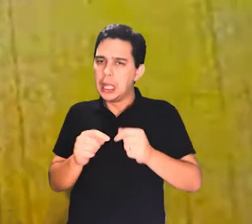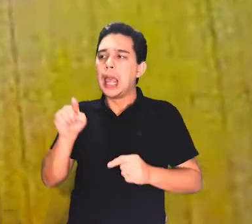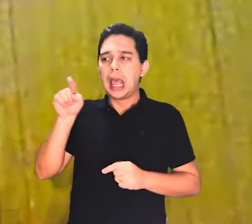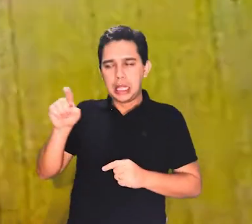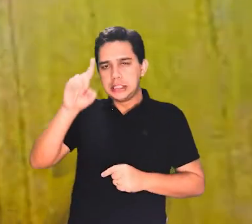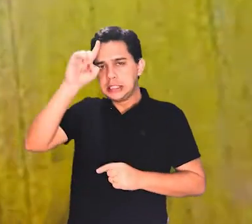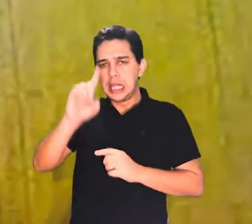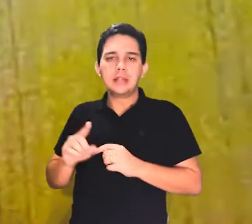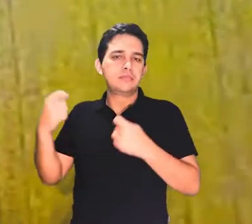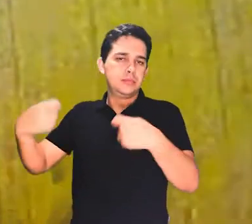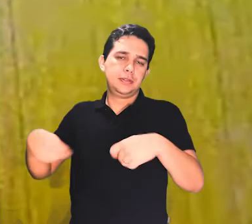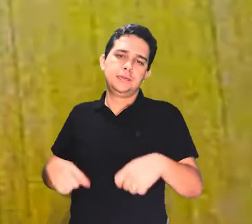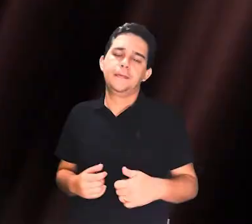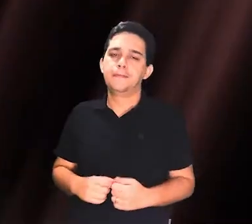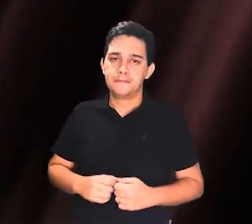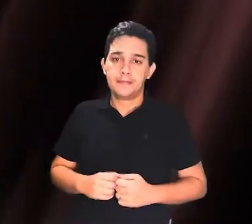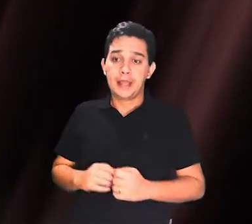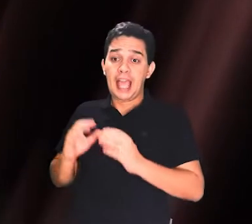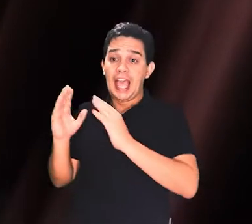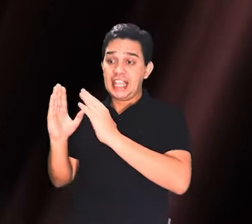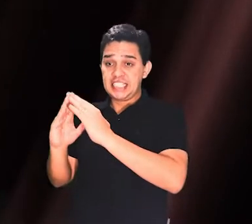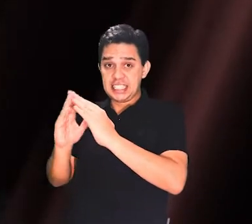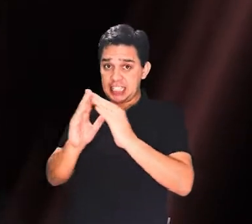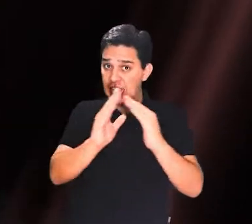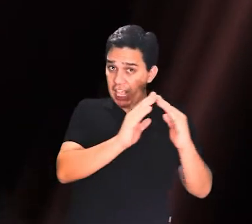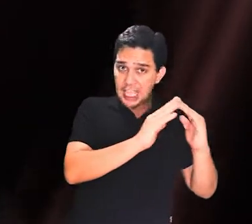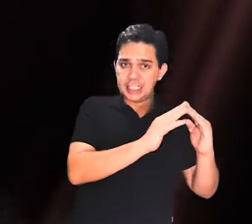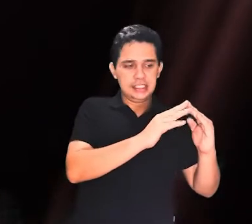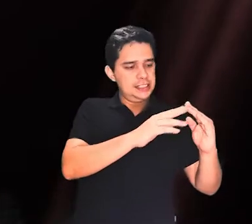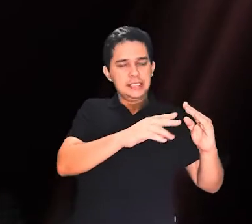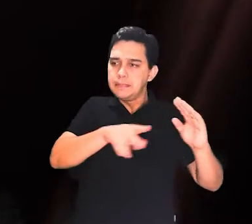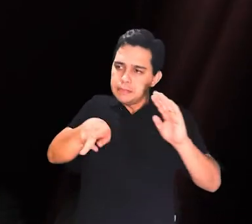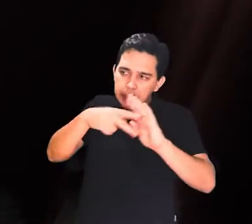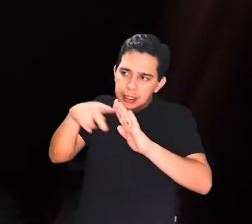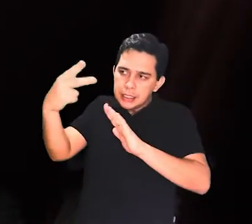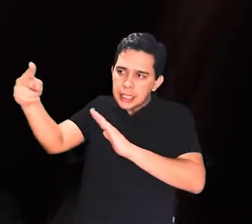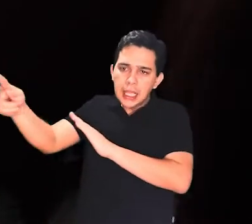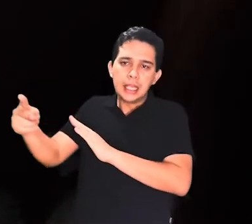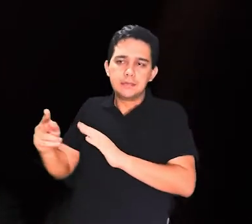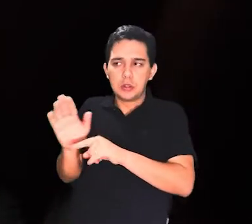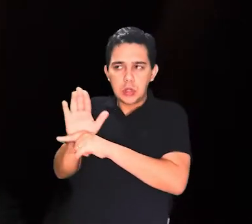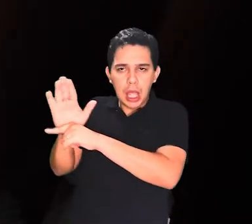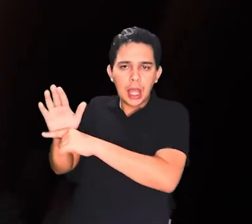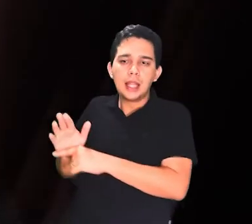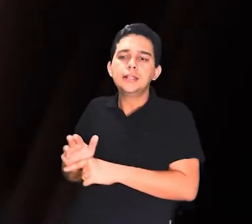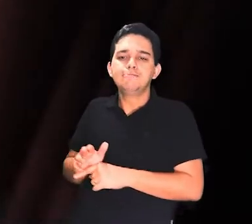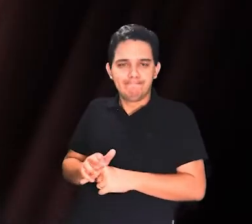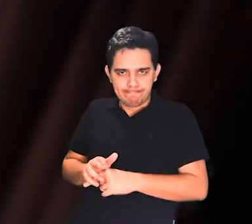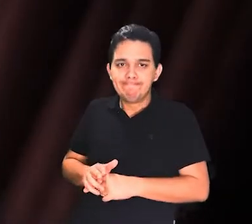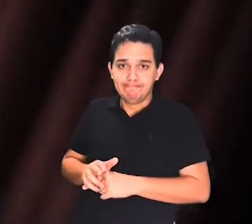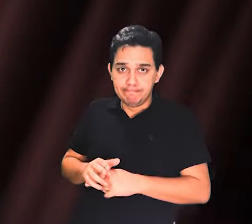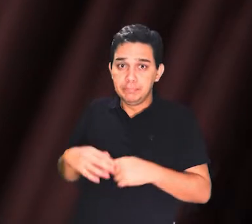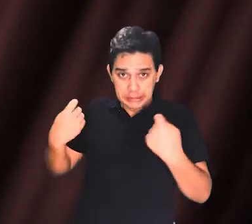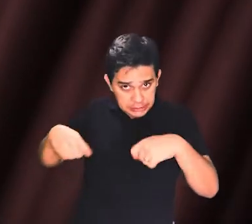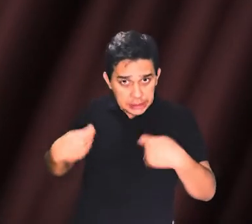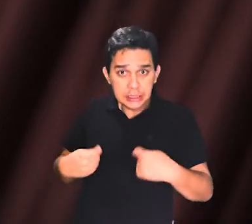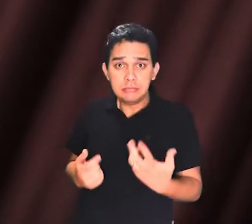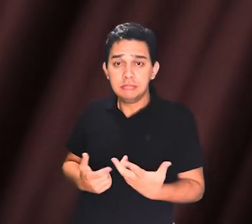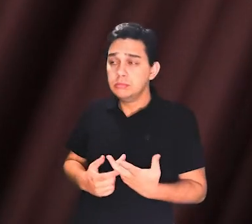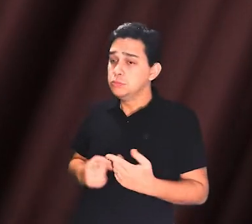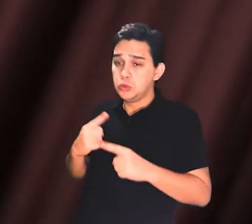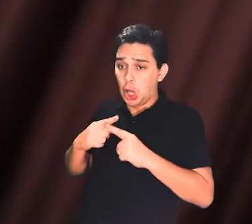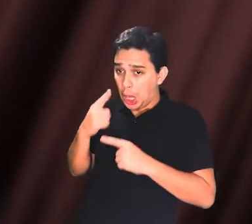As residências inclusivas também estão previstas na legislação do SUAS, né? E aí elas são previstas